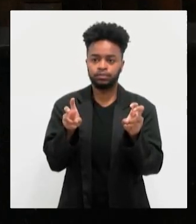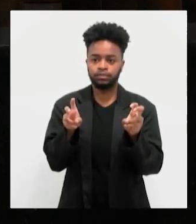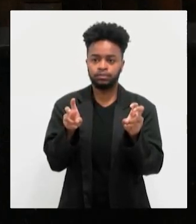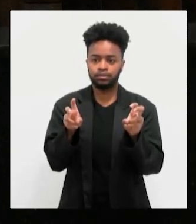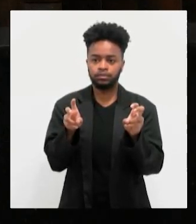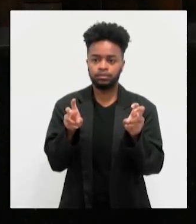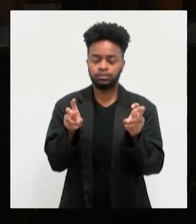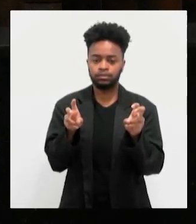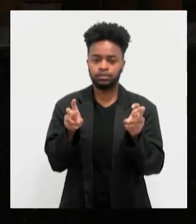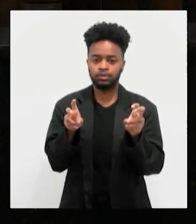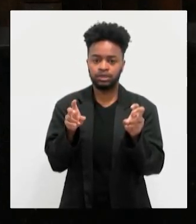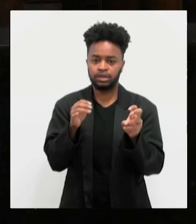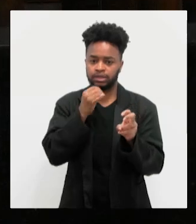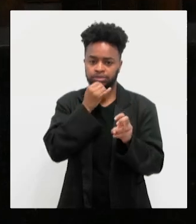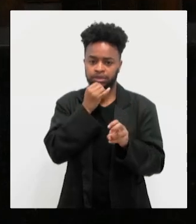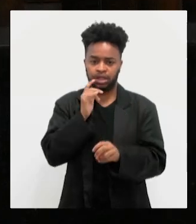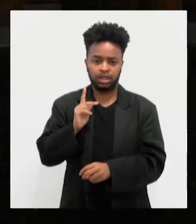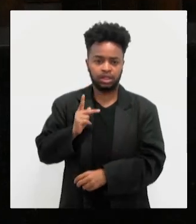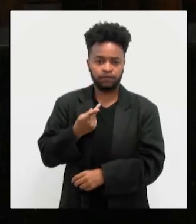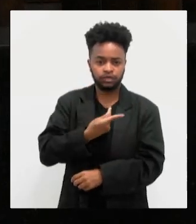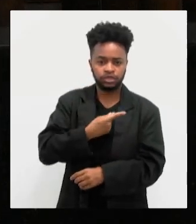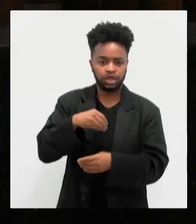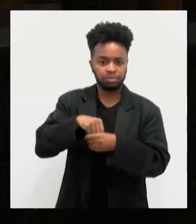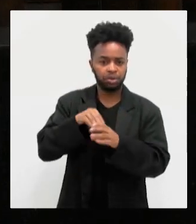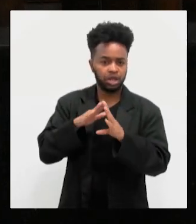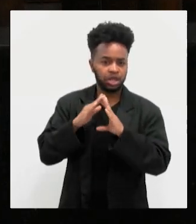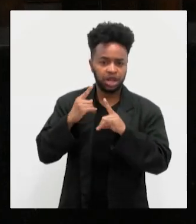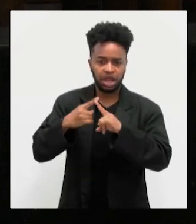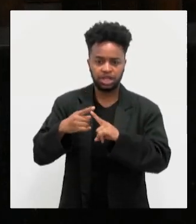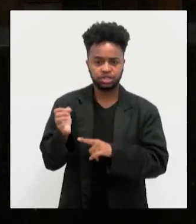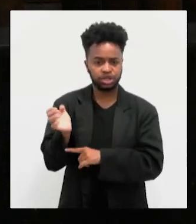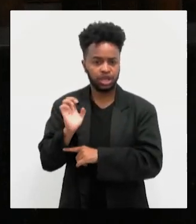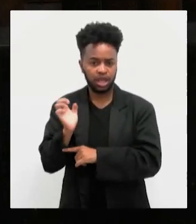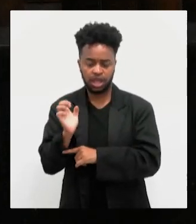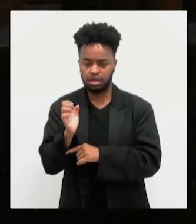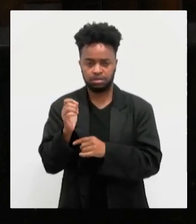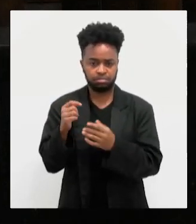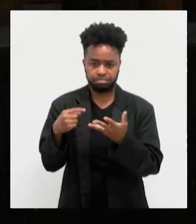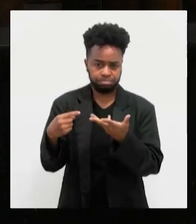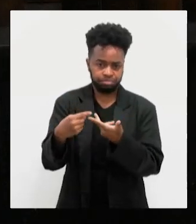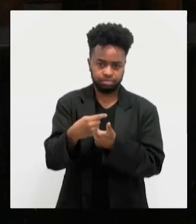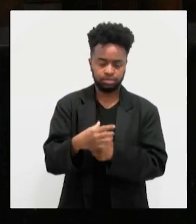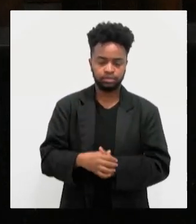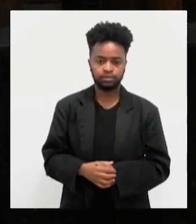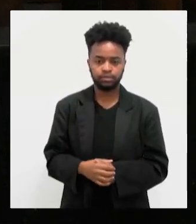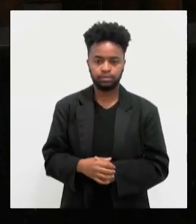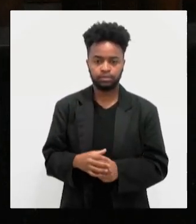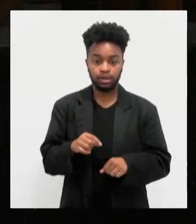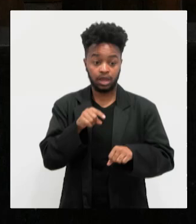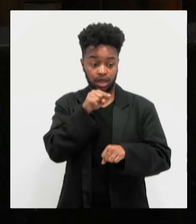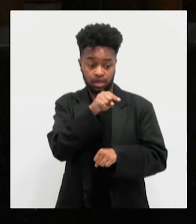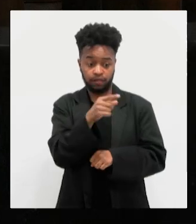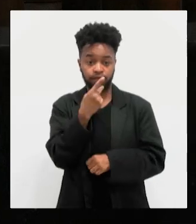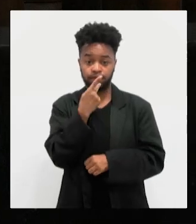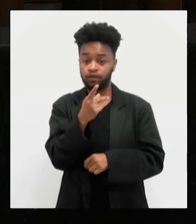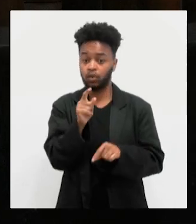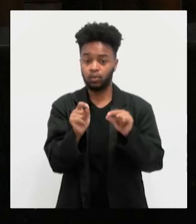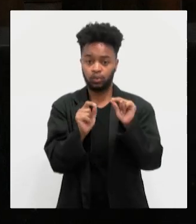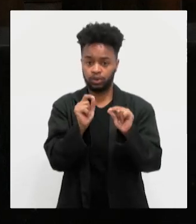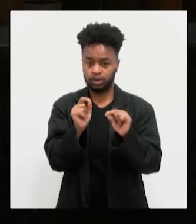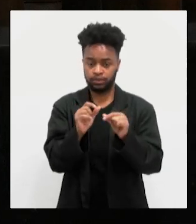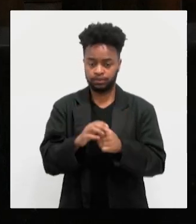a questão dos travestis nas igrejas, dos gays, etc., onde ele claramente disse o